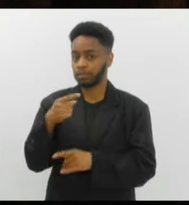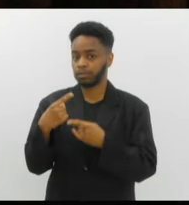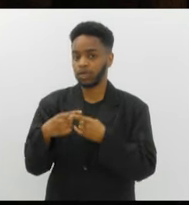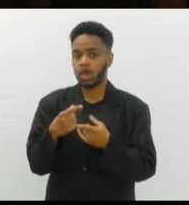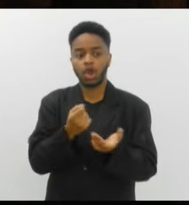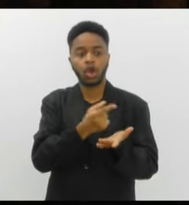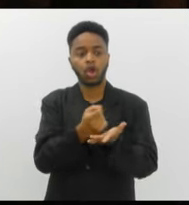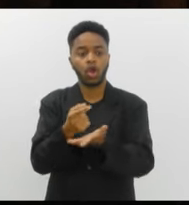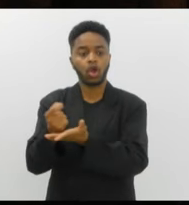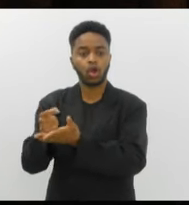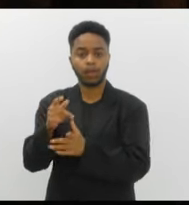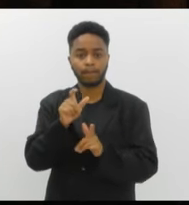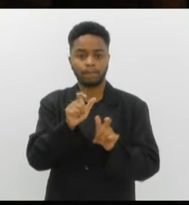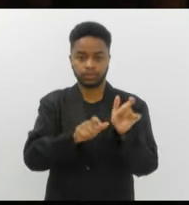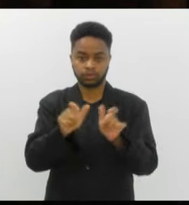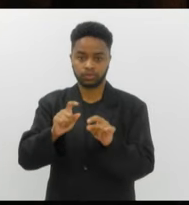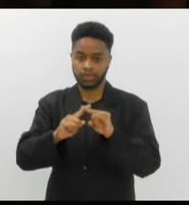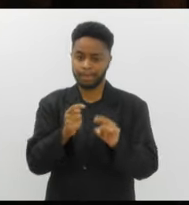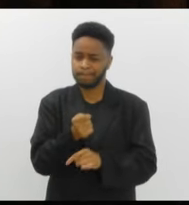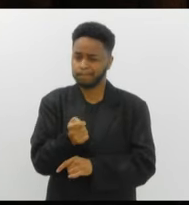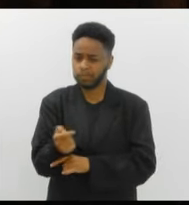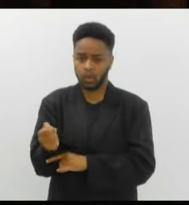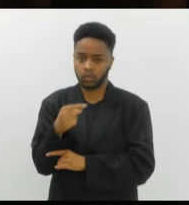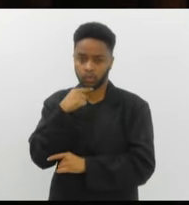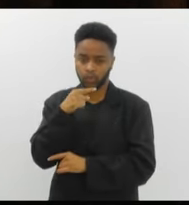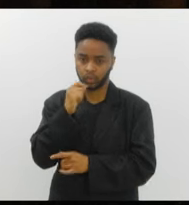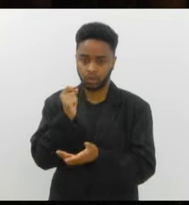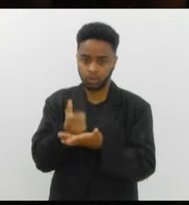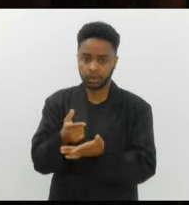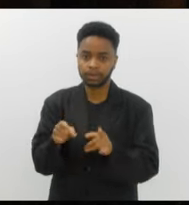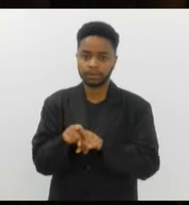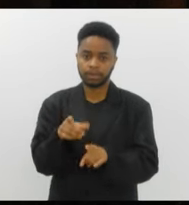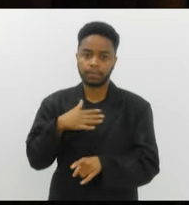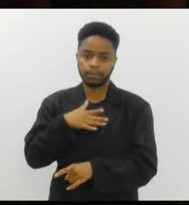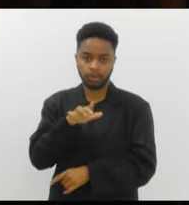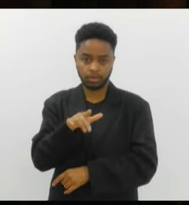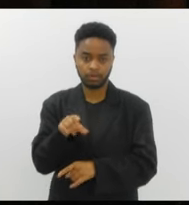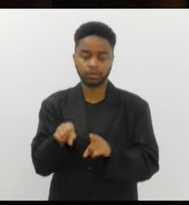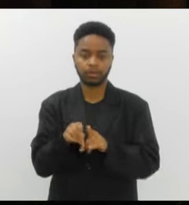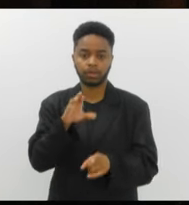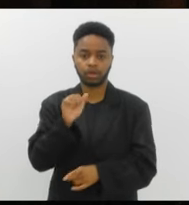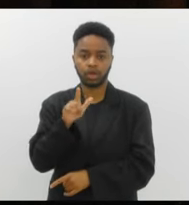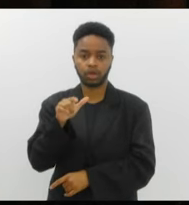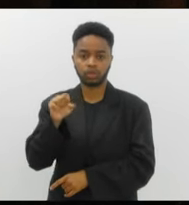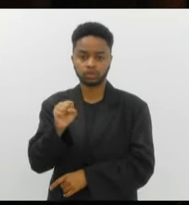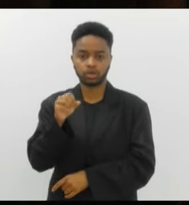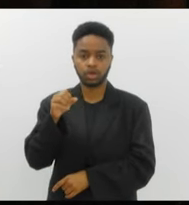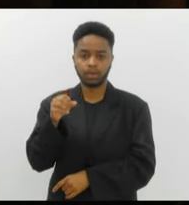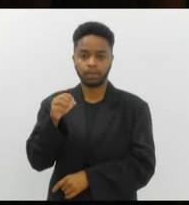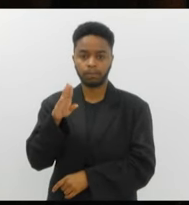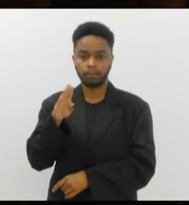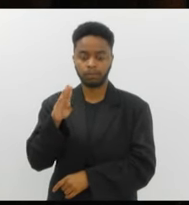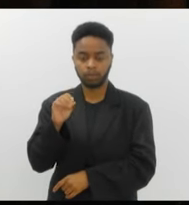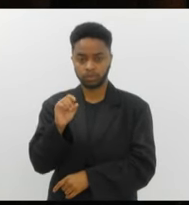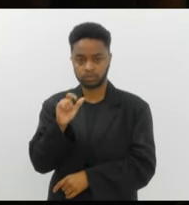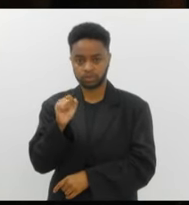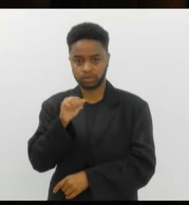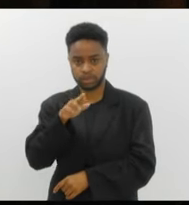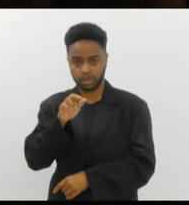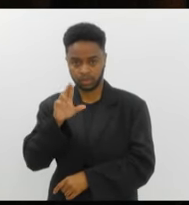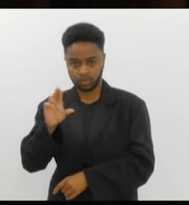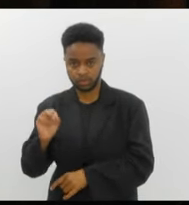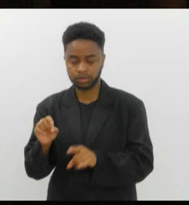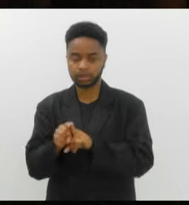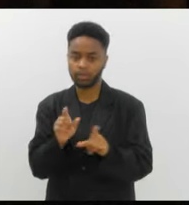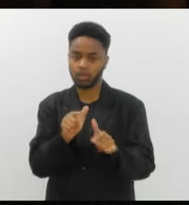mundo, à exceção de poucos ali. Do meu irmão, vereador Rogério Amorim, do vereador Carlos Bolsonaro, Felipe Michel e mais um ou outro. Aqui